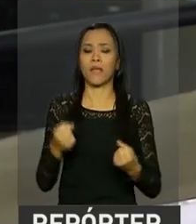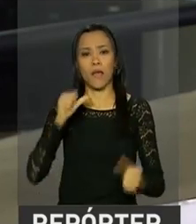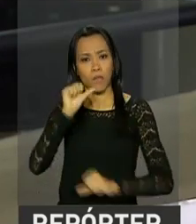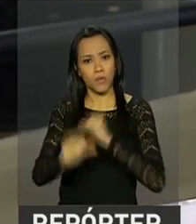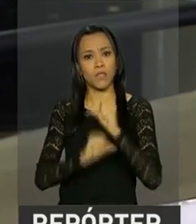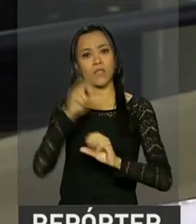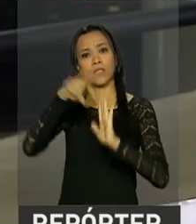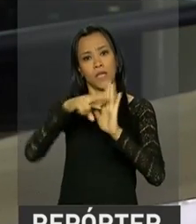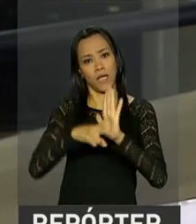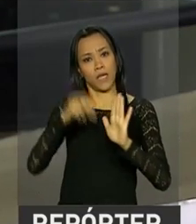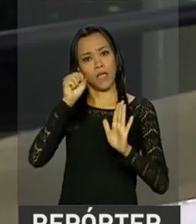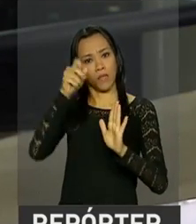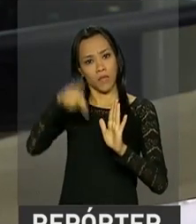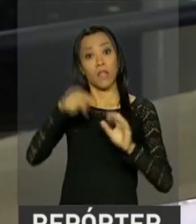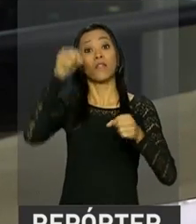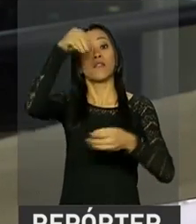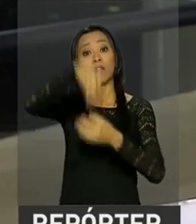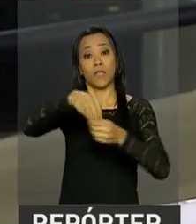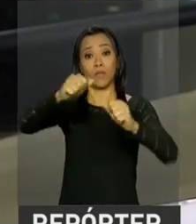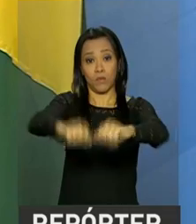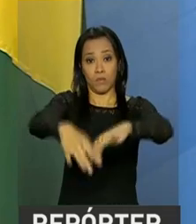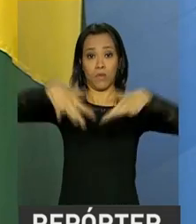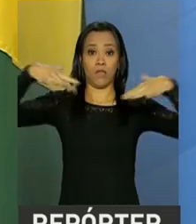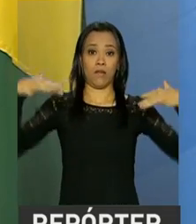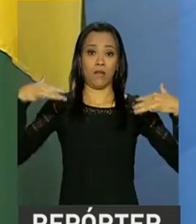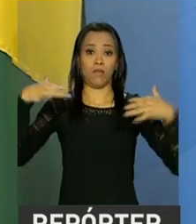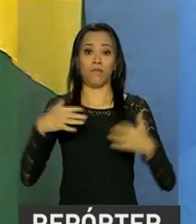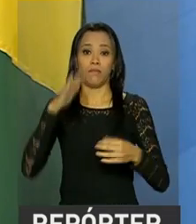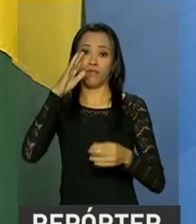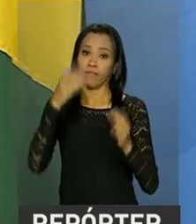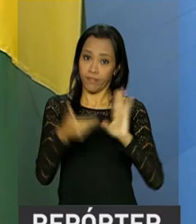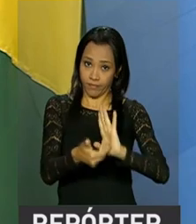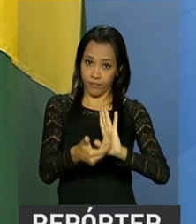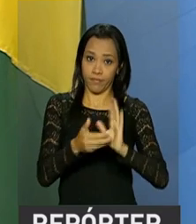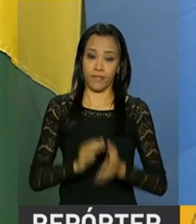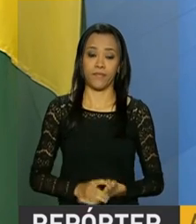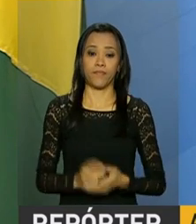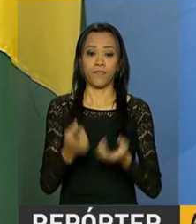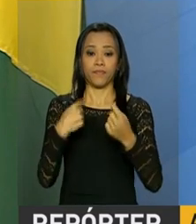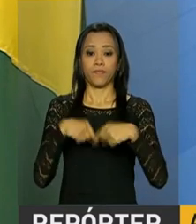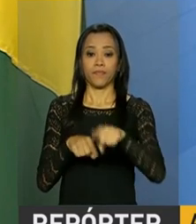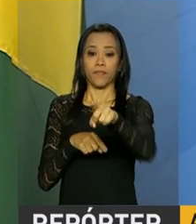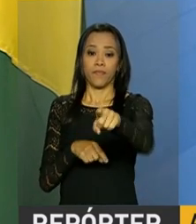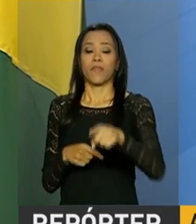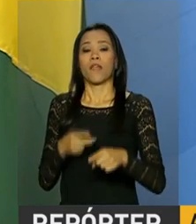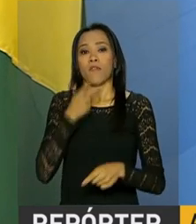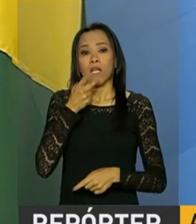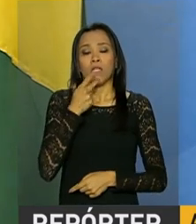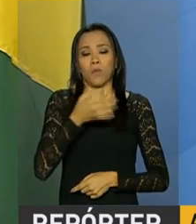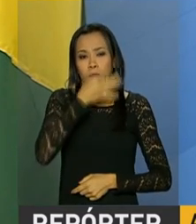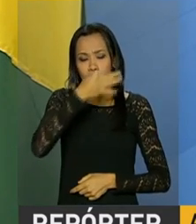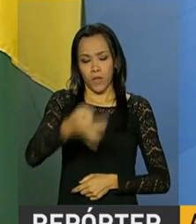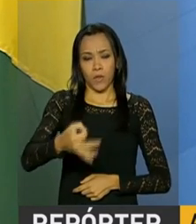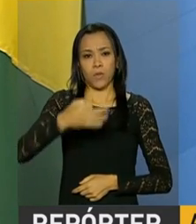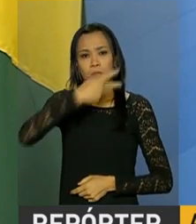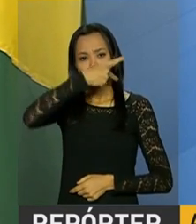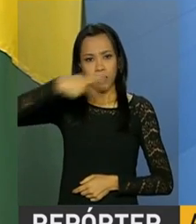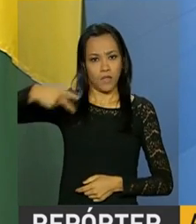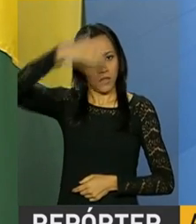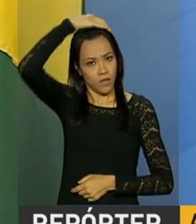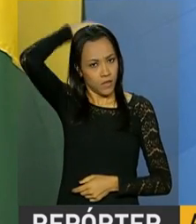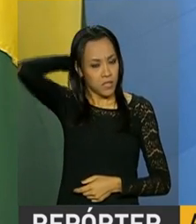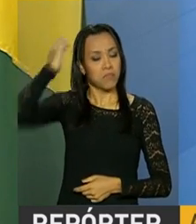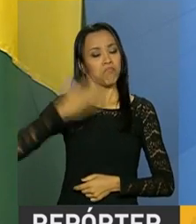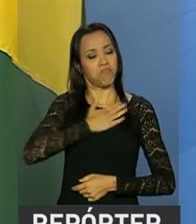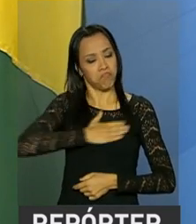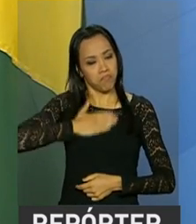da Previdência no plenário da Câmara. O presidente da República expressa sua satisfação e congratula-se